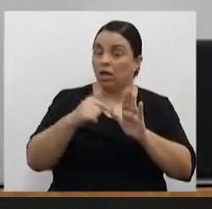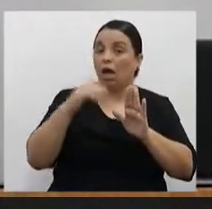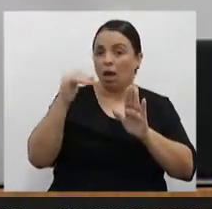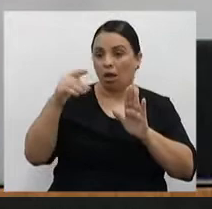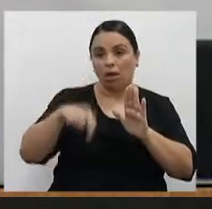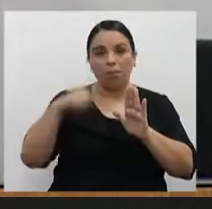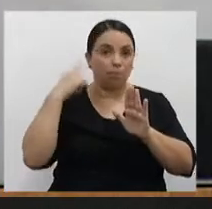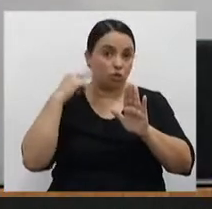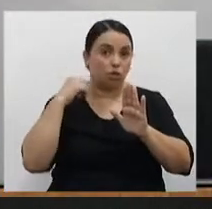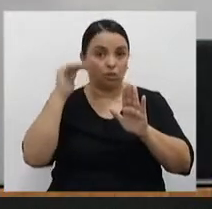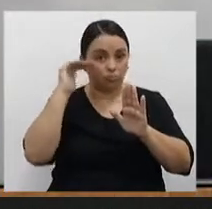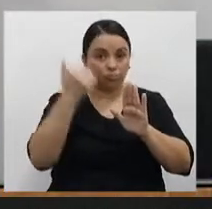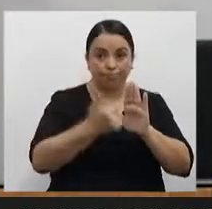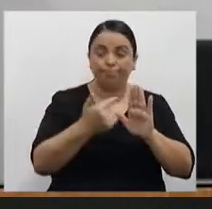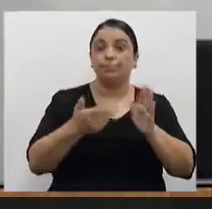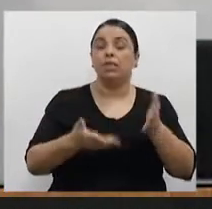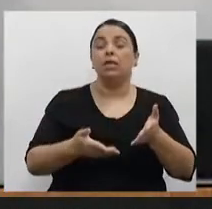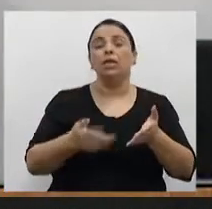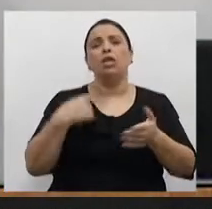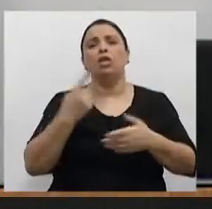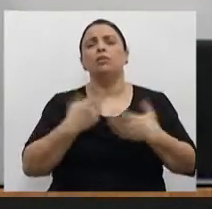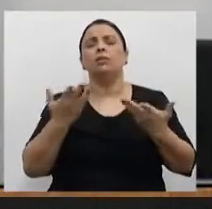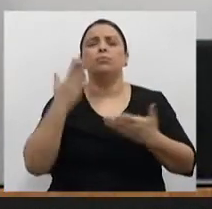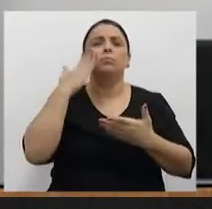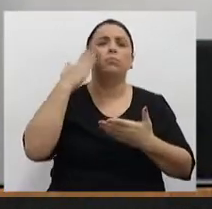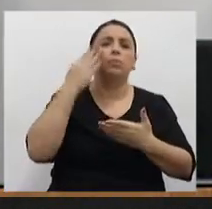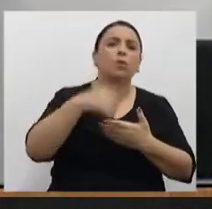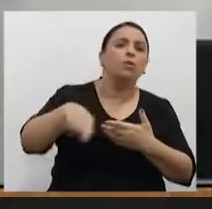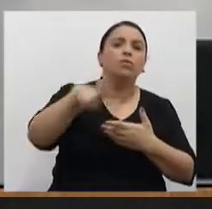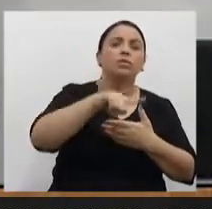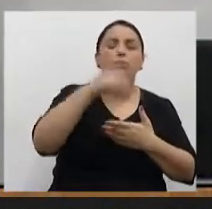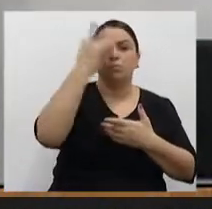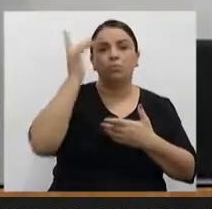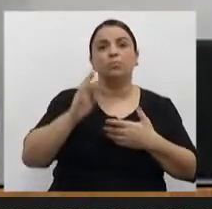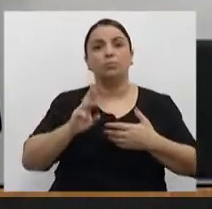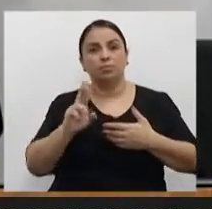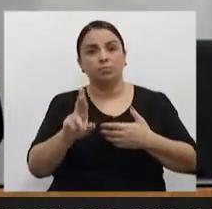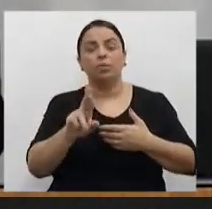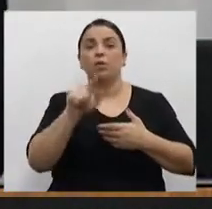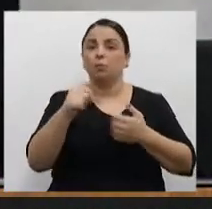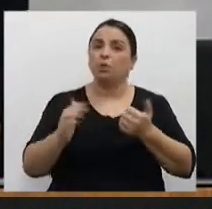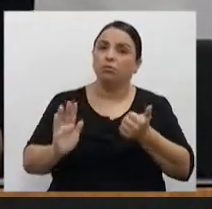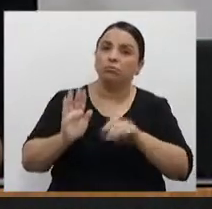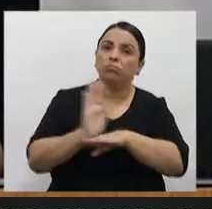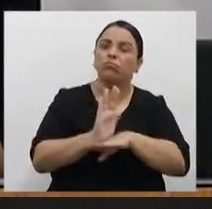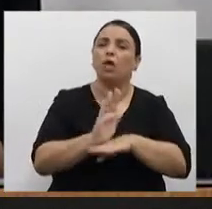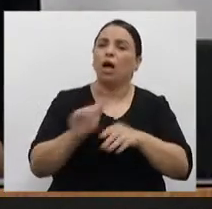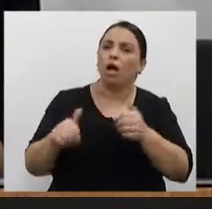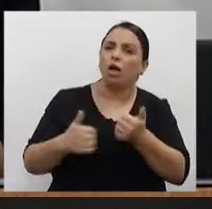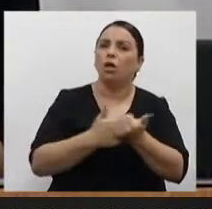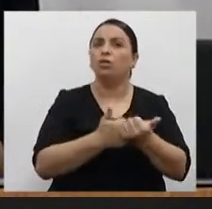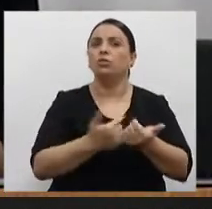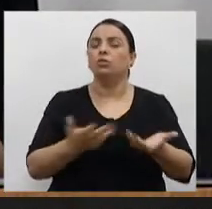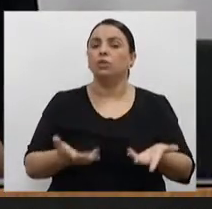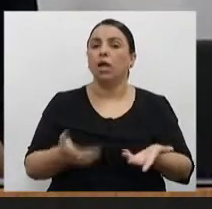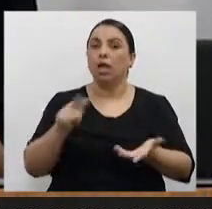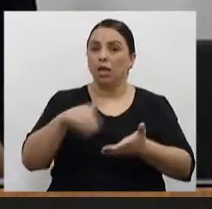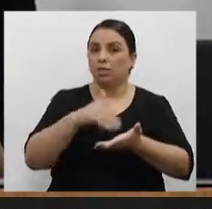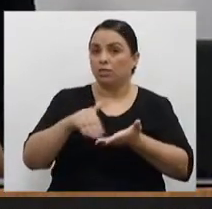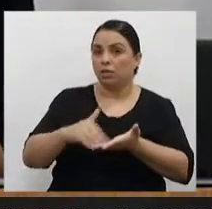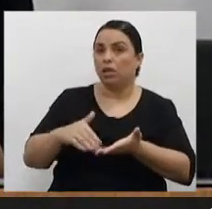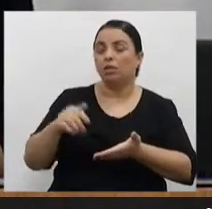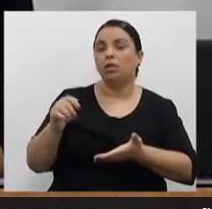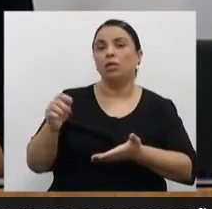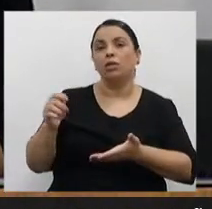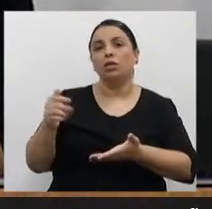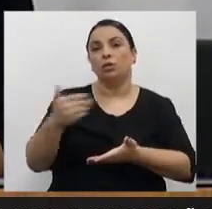hoje o nosso propósito é ouvir vocês, representantes, para que possam contribuir. A Secretaria de Estado está aqui representada, está aqui também